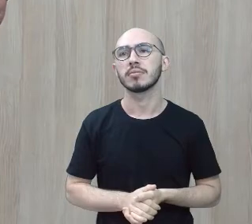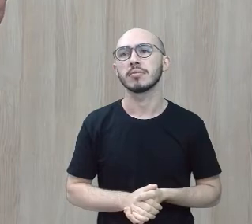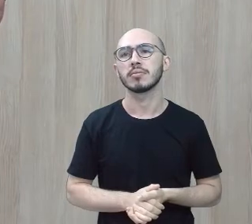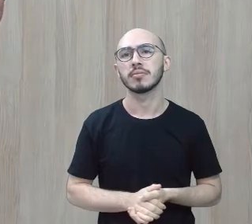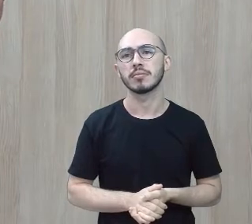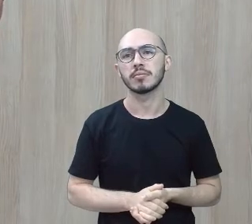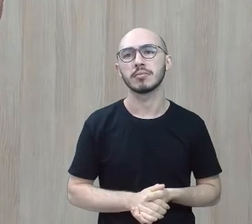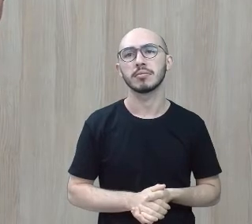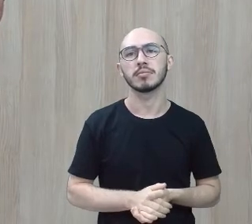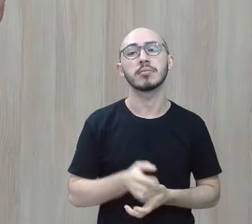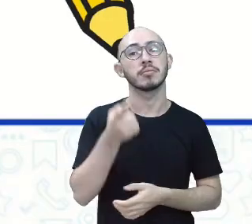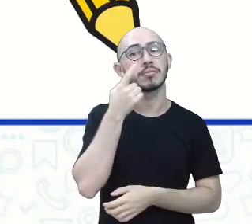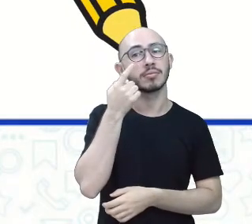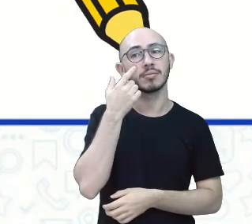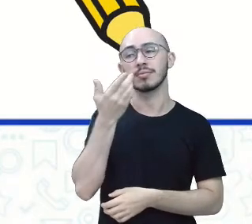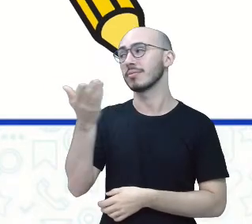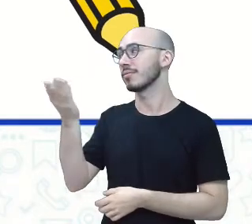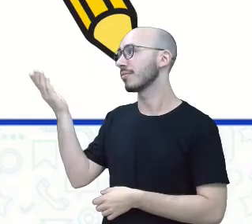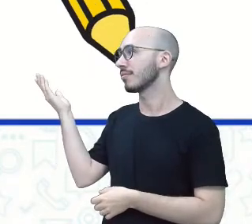ver?